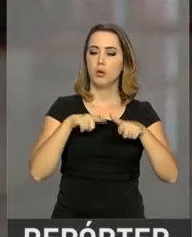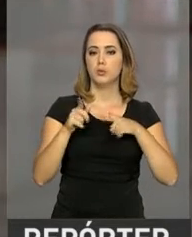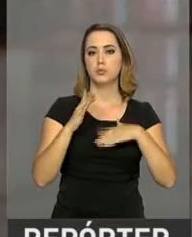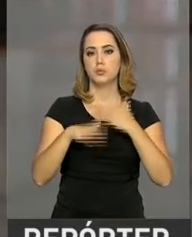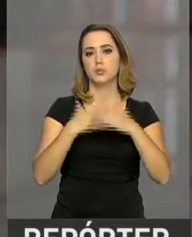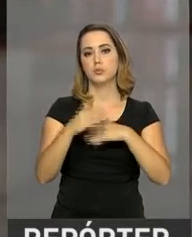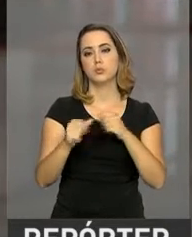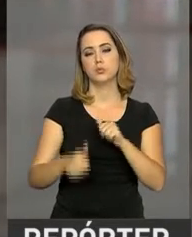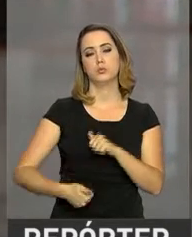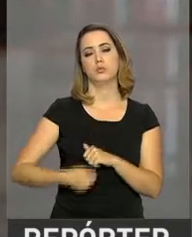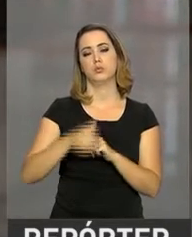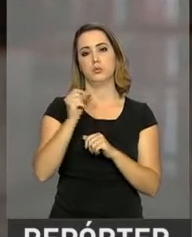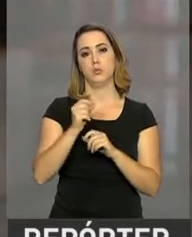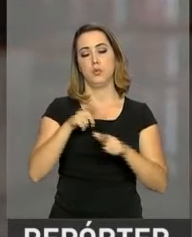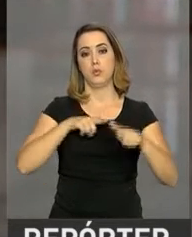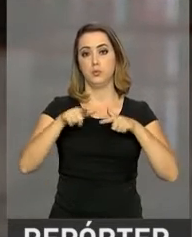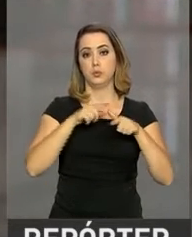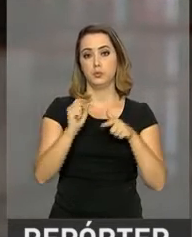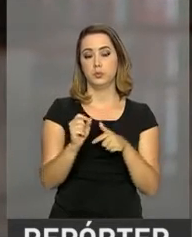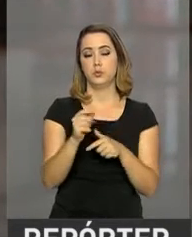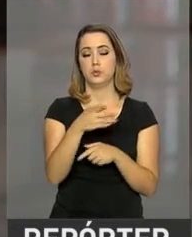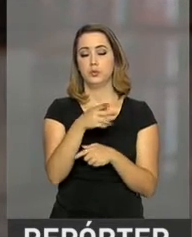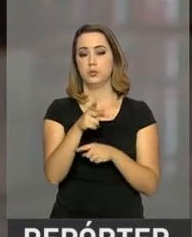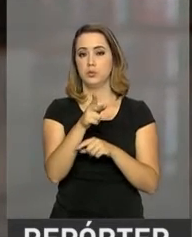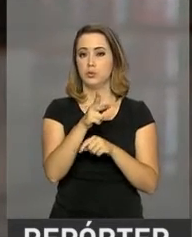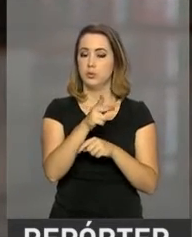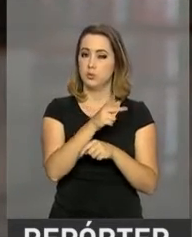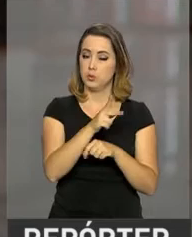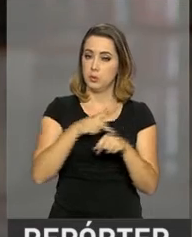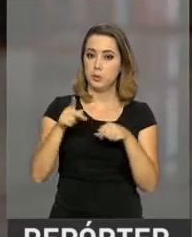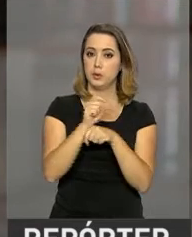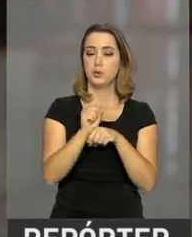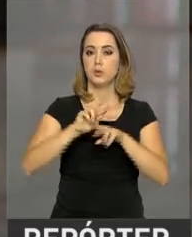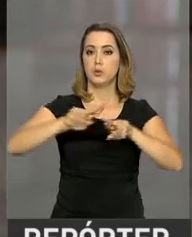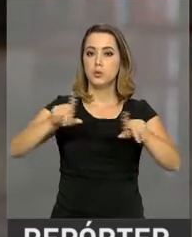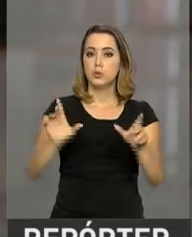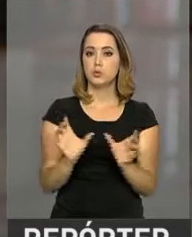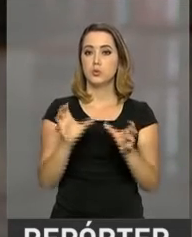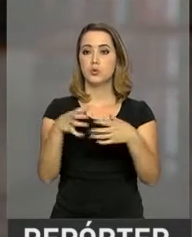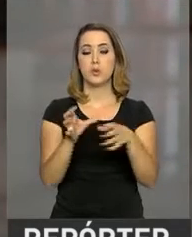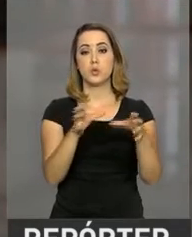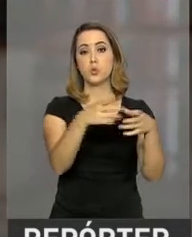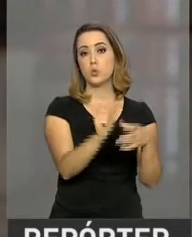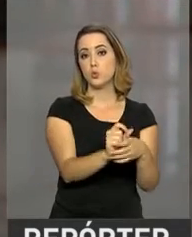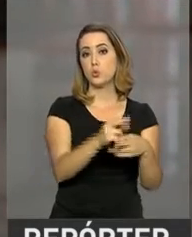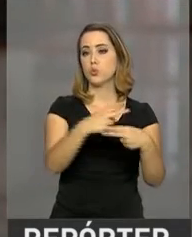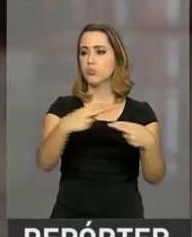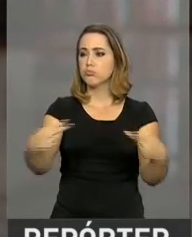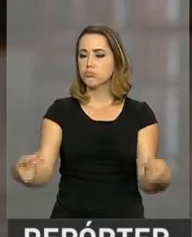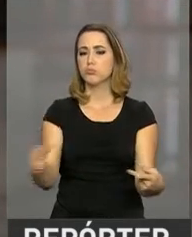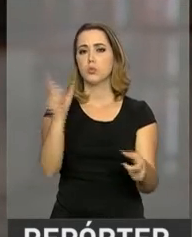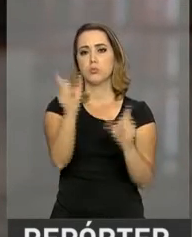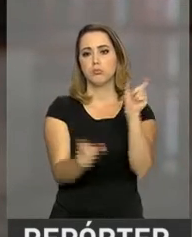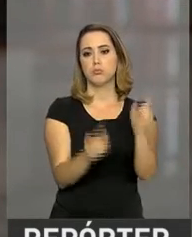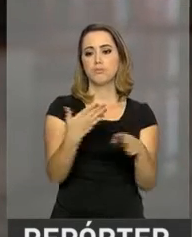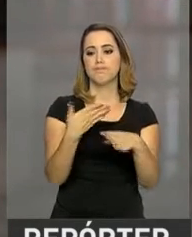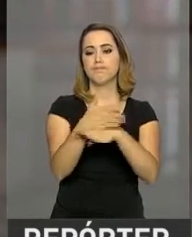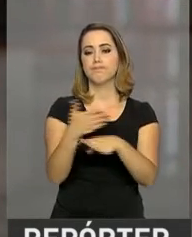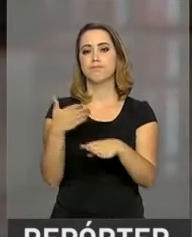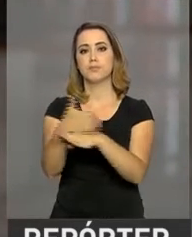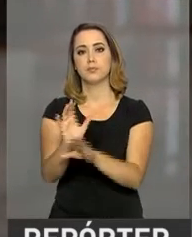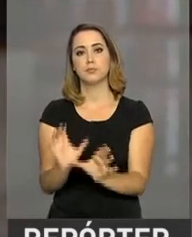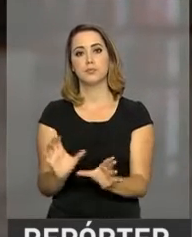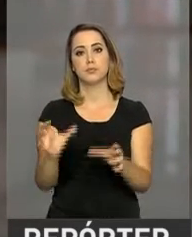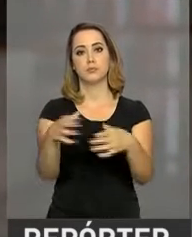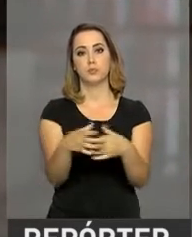incluindo aí artistas intelectuais representantes dos trabalhadores dos empresários e esportistas e outros integrantes da sociedade